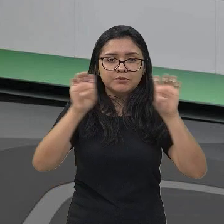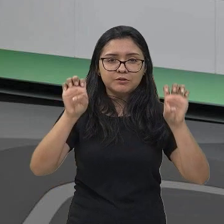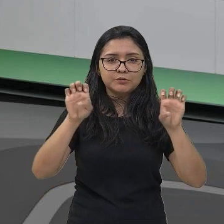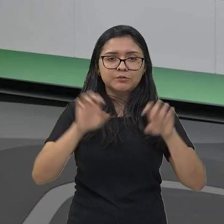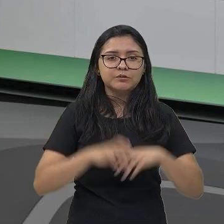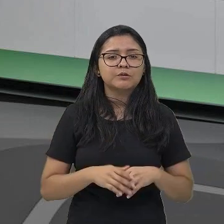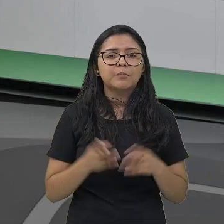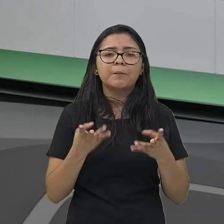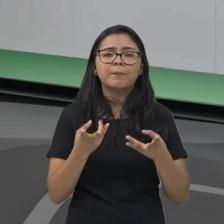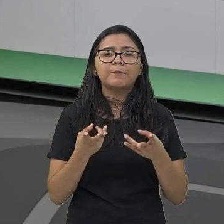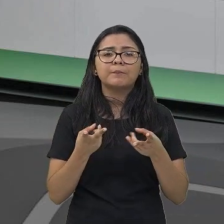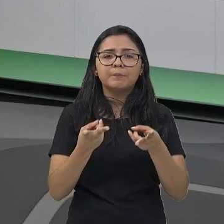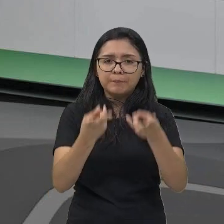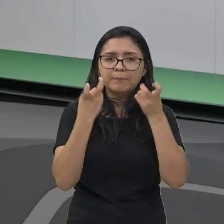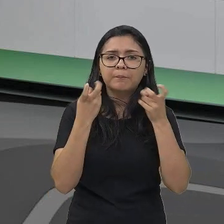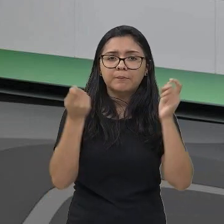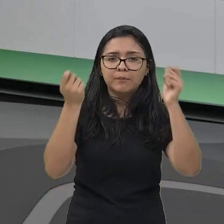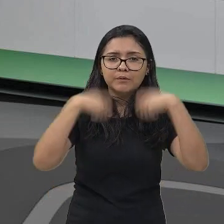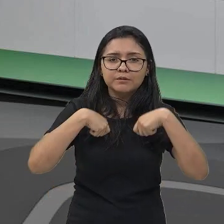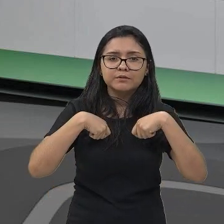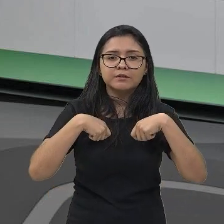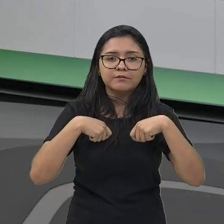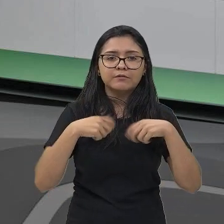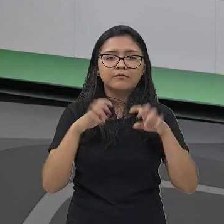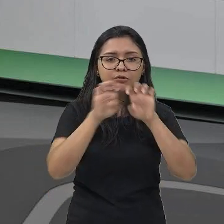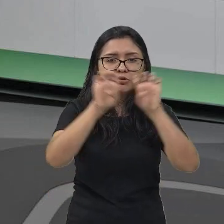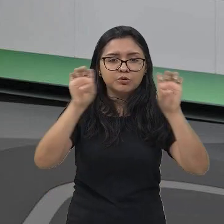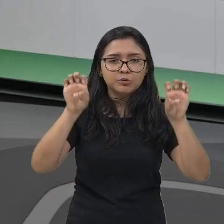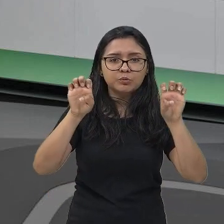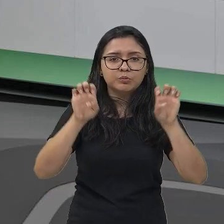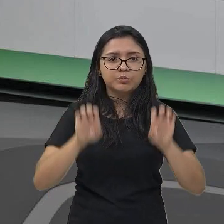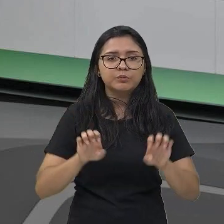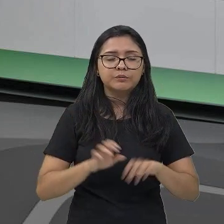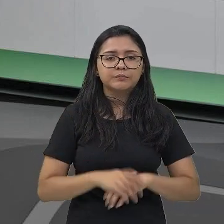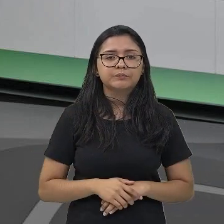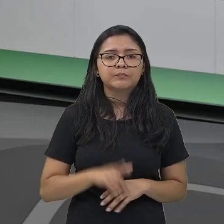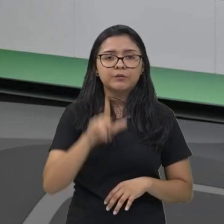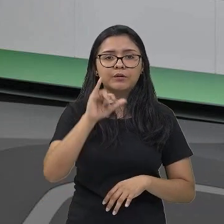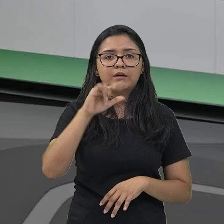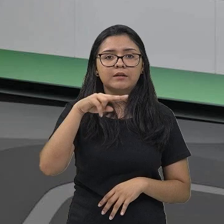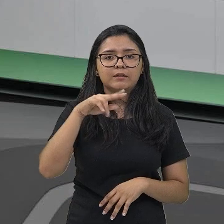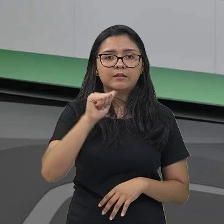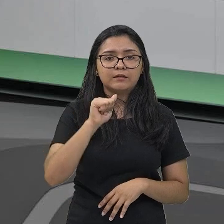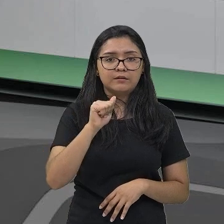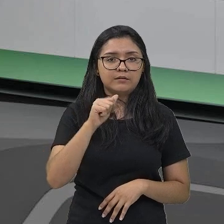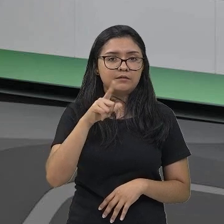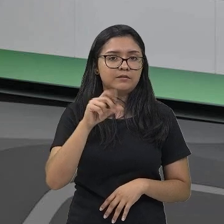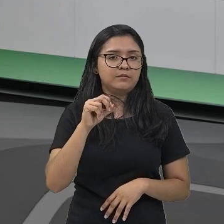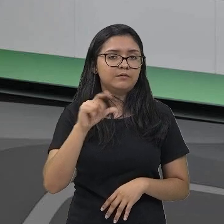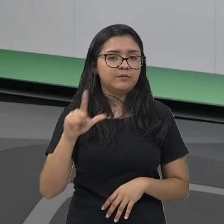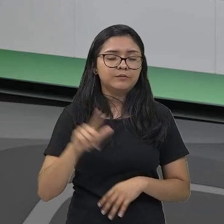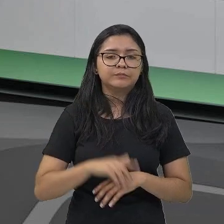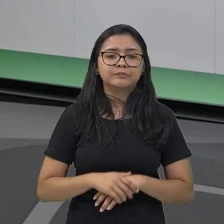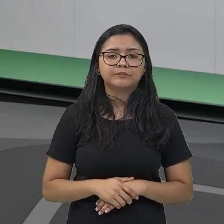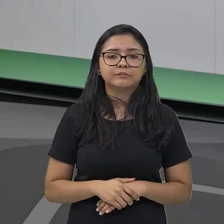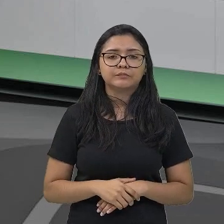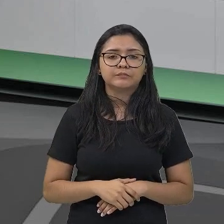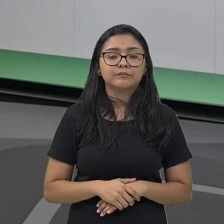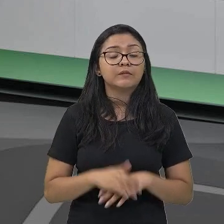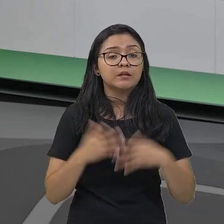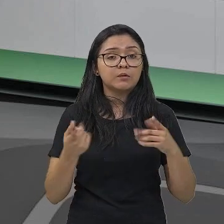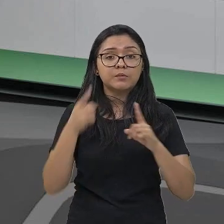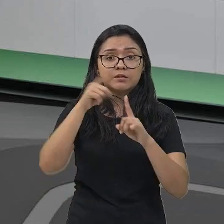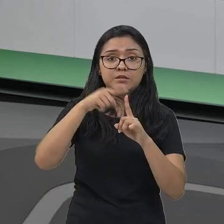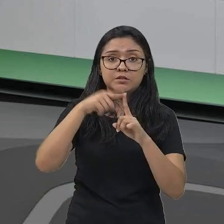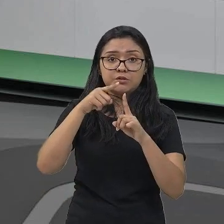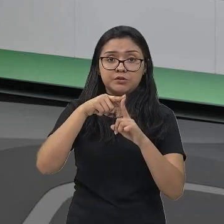né, enxergar aqui na estrutura do linalol, tá bom? Então, para esse tipo de